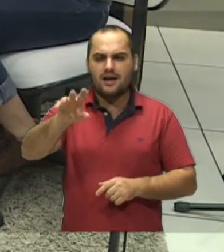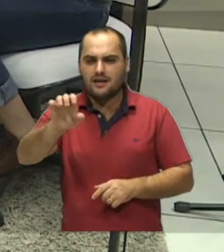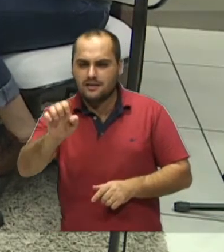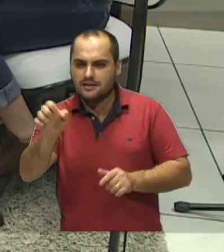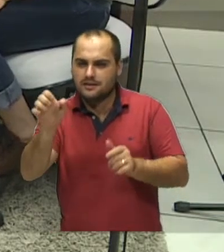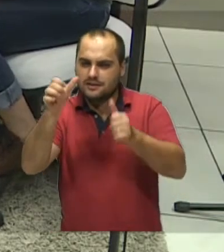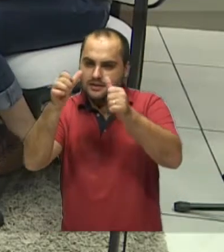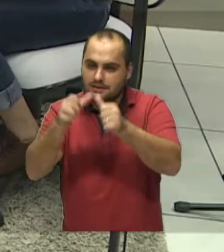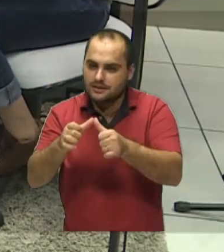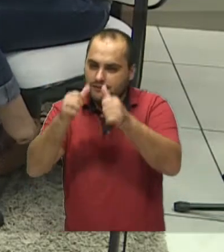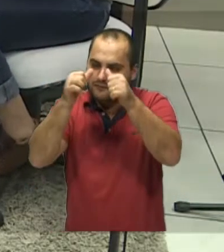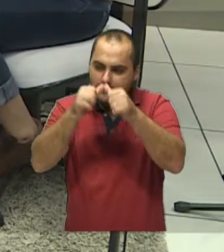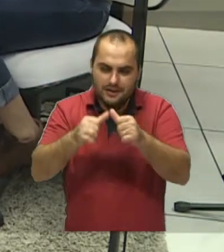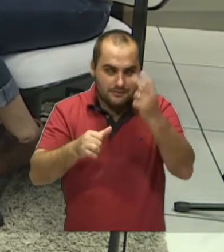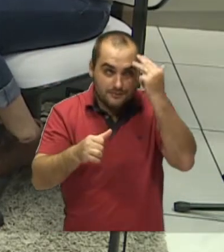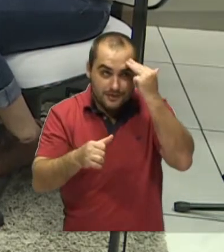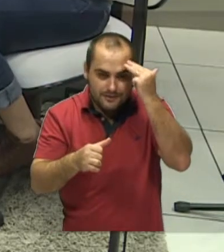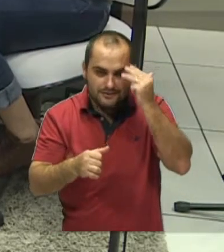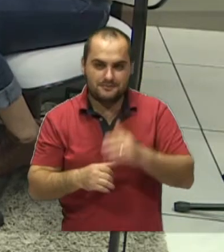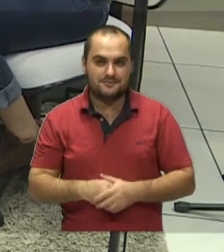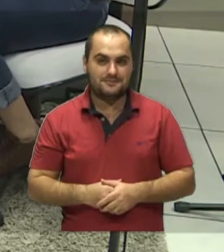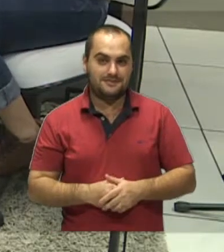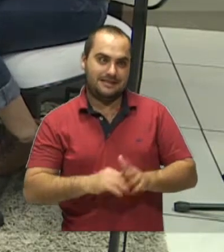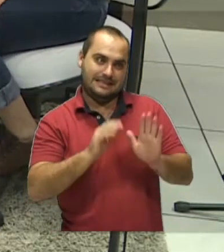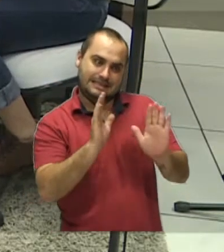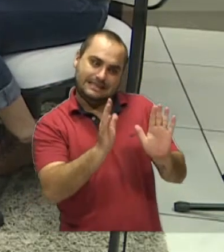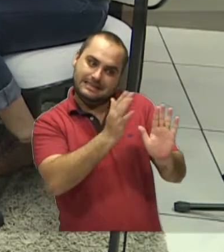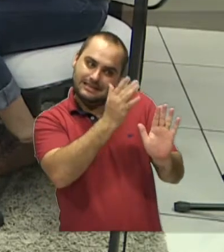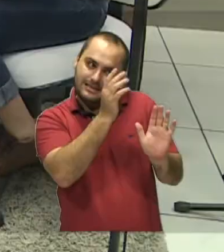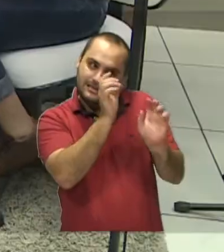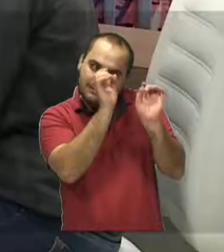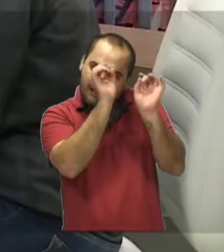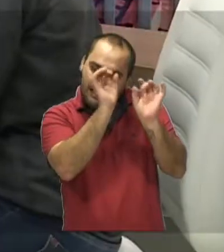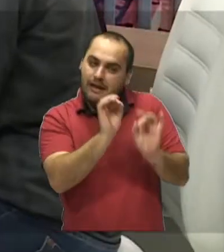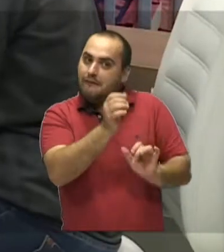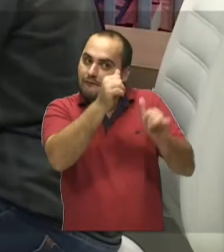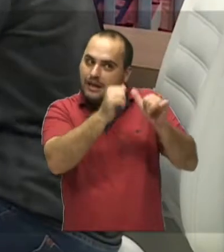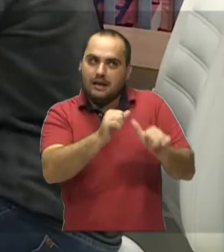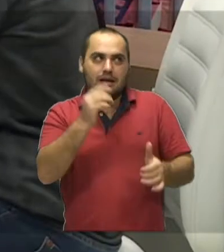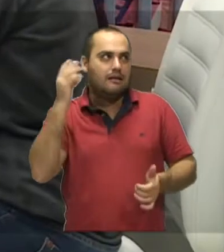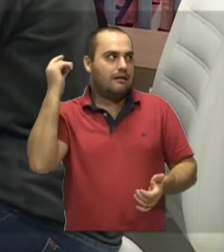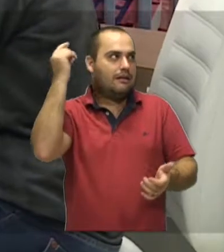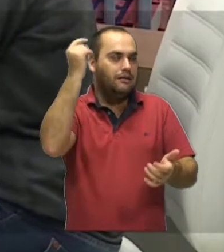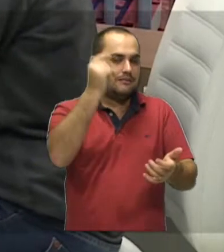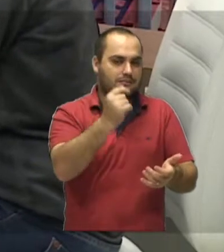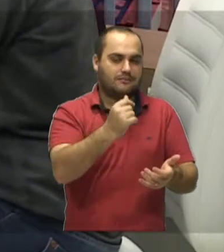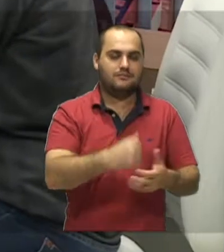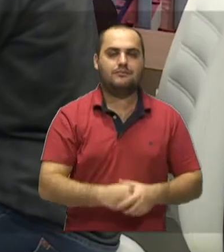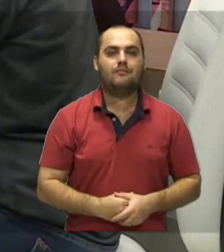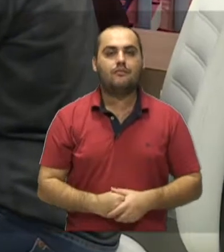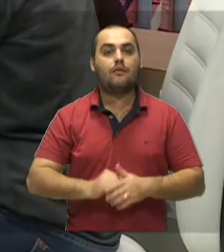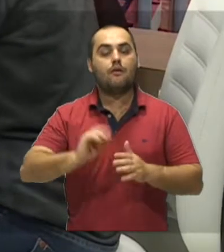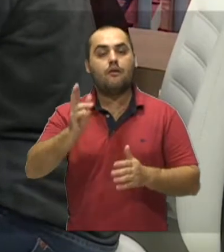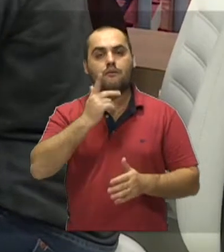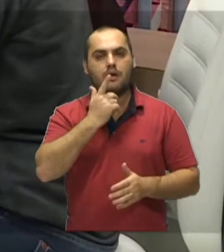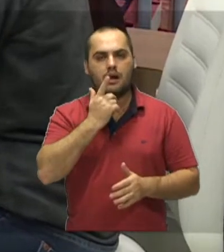ficando na memória. Que bom, tomara que fique bastante. Vamos falar um pouquinho do CD e DVD Casa. Esse trabalho que só saiu no ano